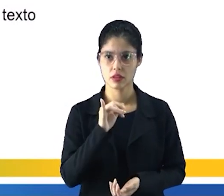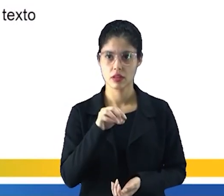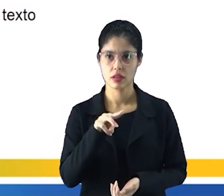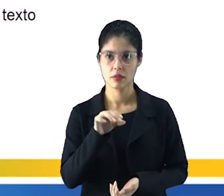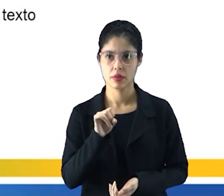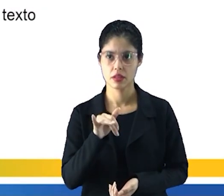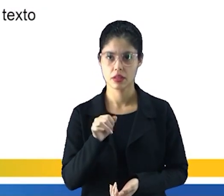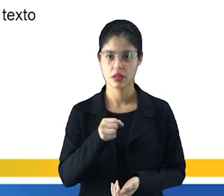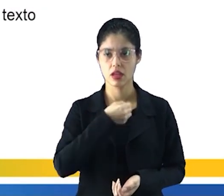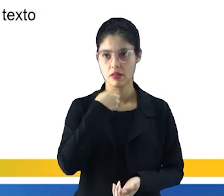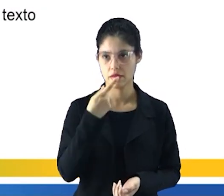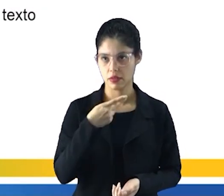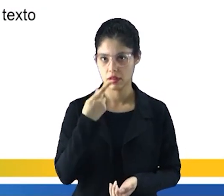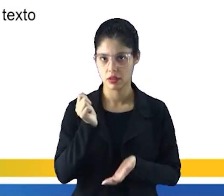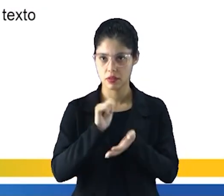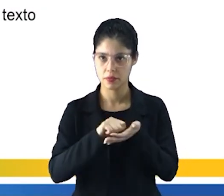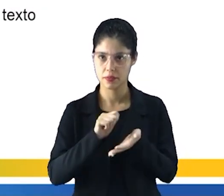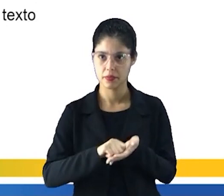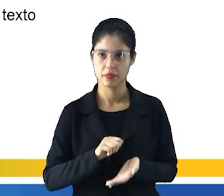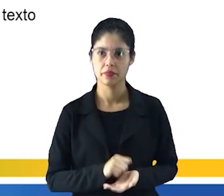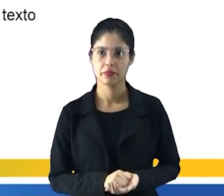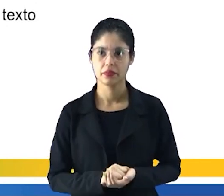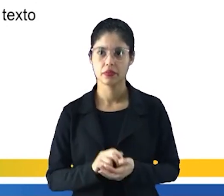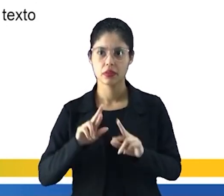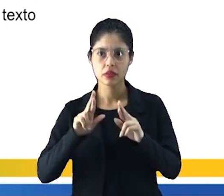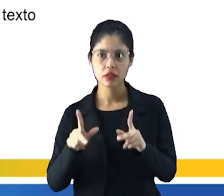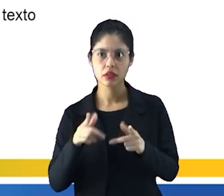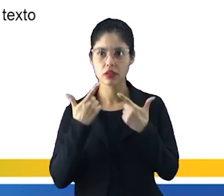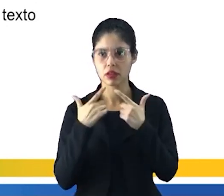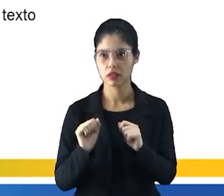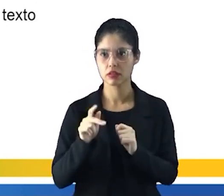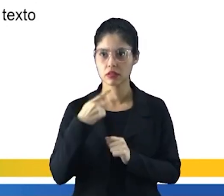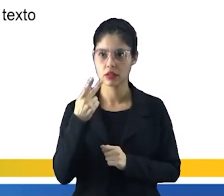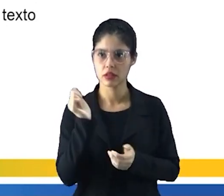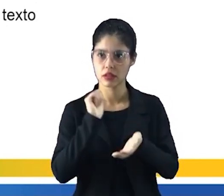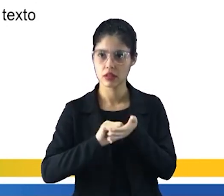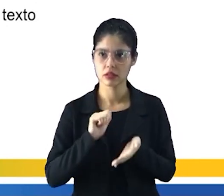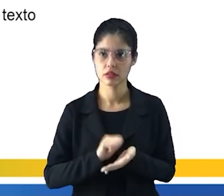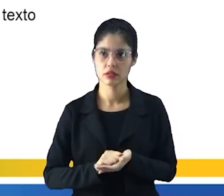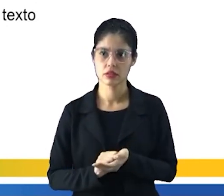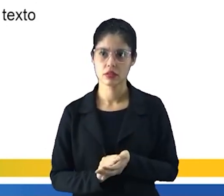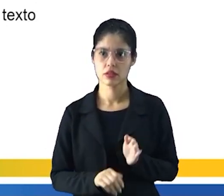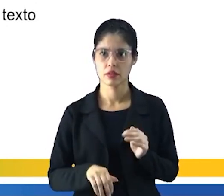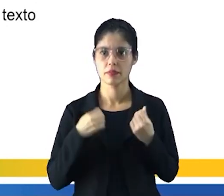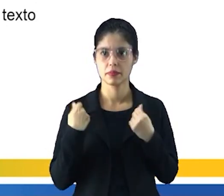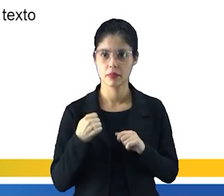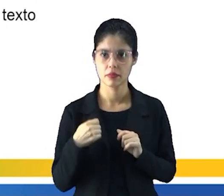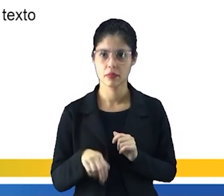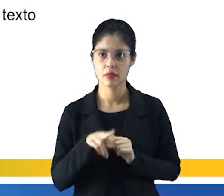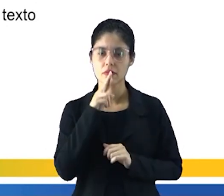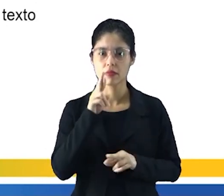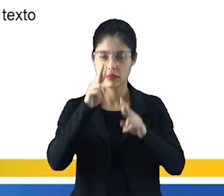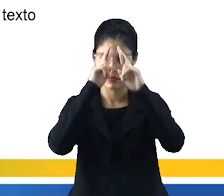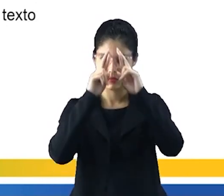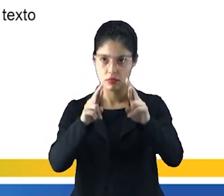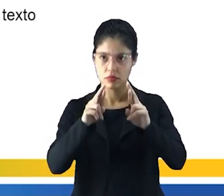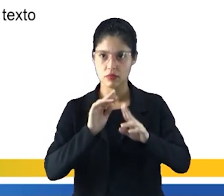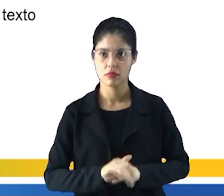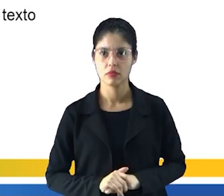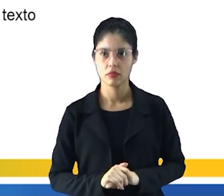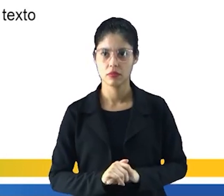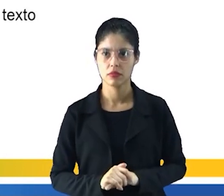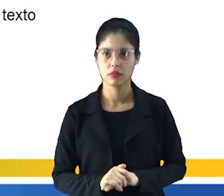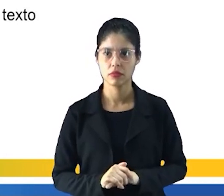está relacionada à oralidade e à escrita. As diferenças entre a língua falada e escrita são evidentes e devem